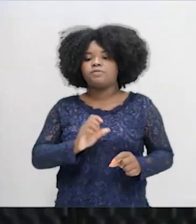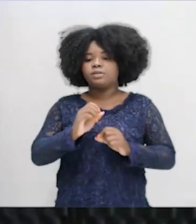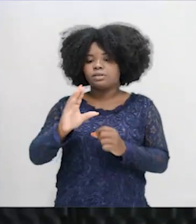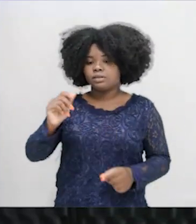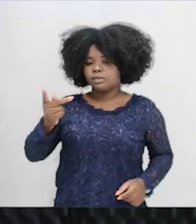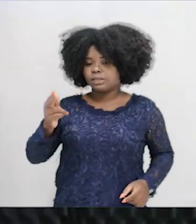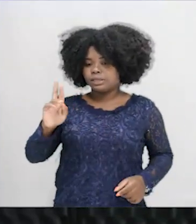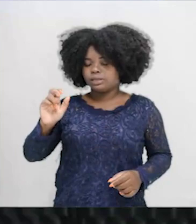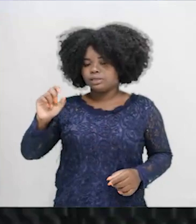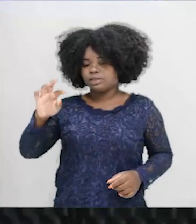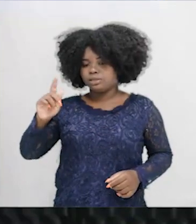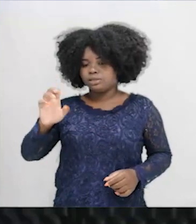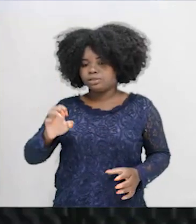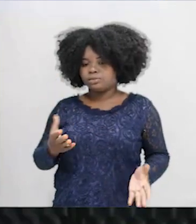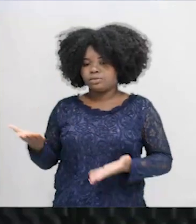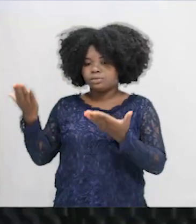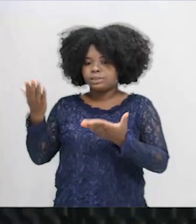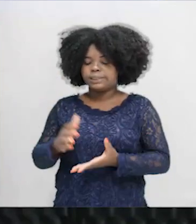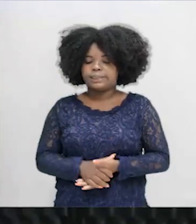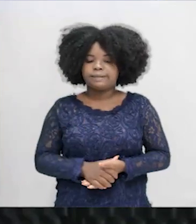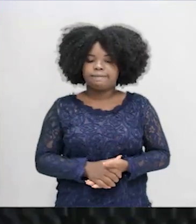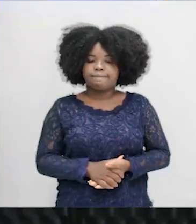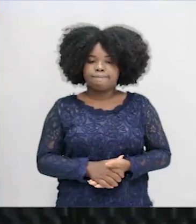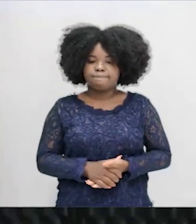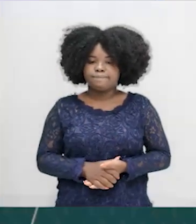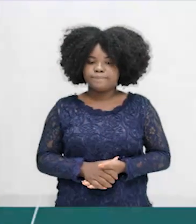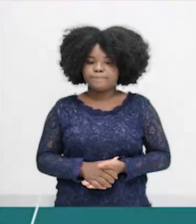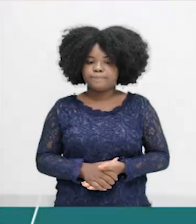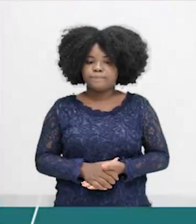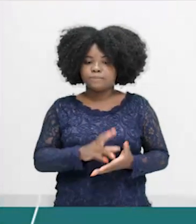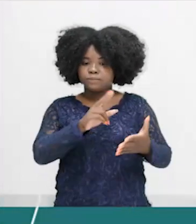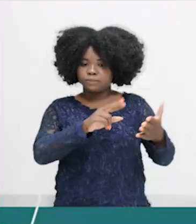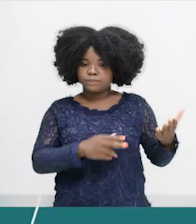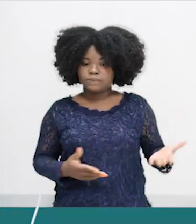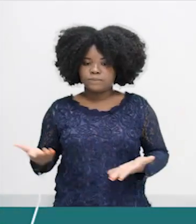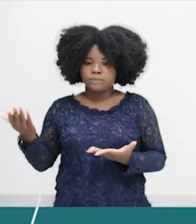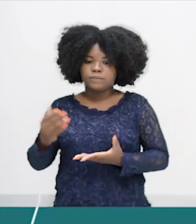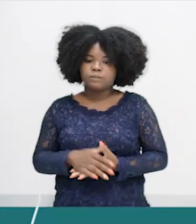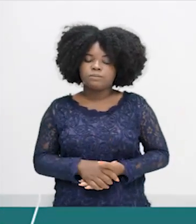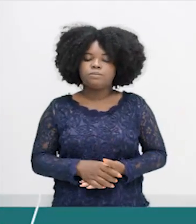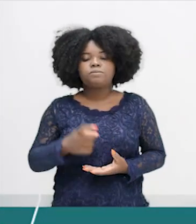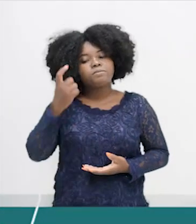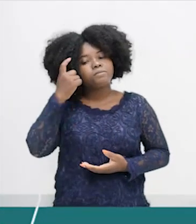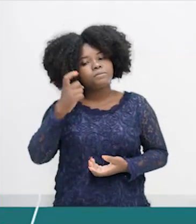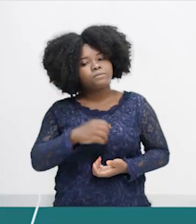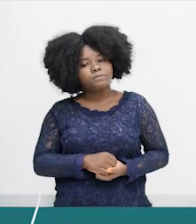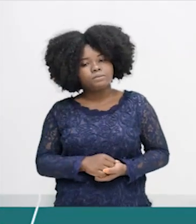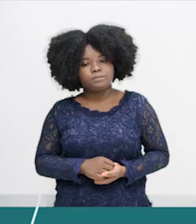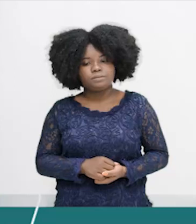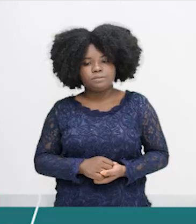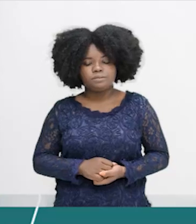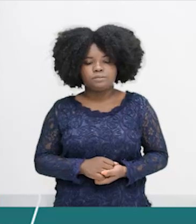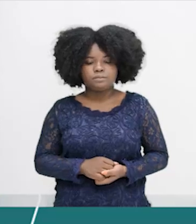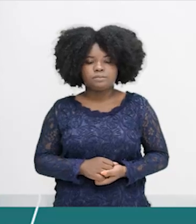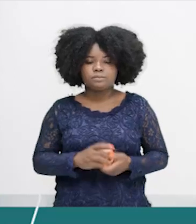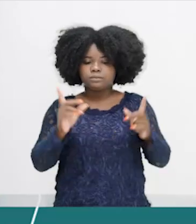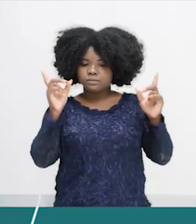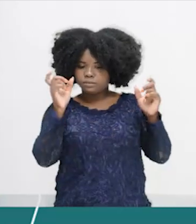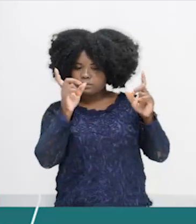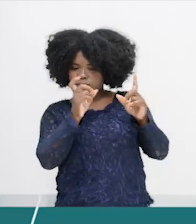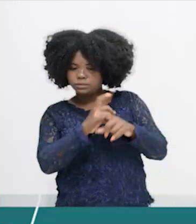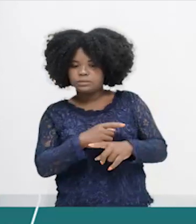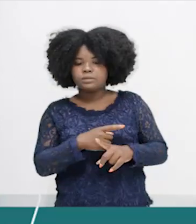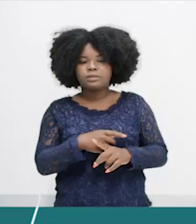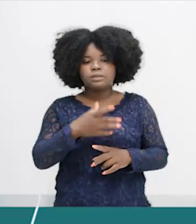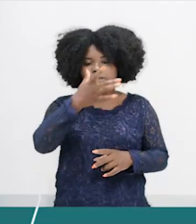do Quino, né, e é óbvio que eu vou deixar aqui para vocês darem uma lida, né, e pensarem sobre isso, sobre a dificuldade de alguém que